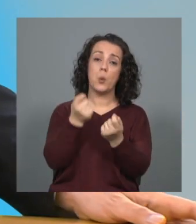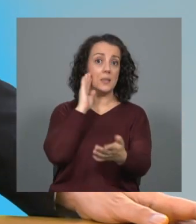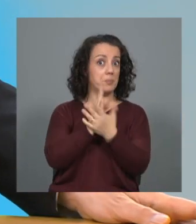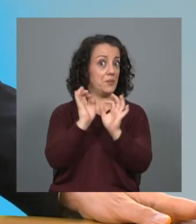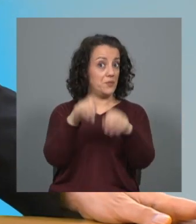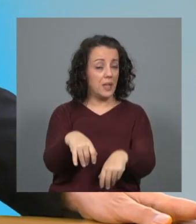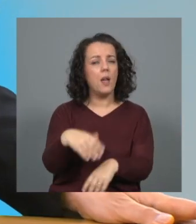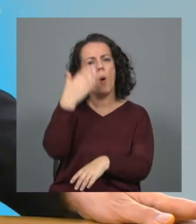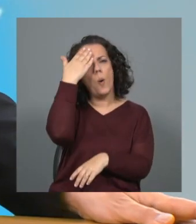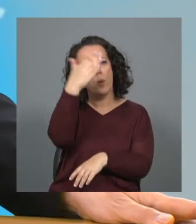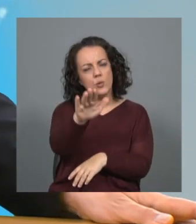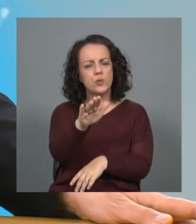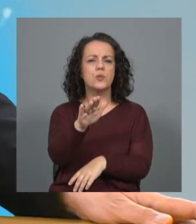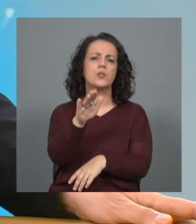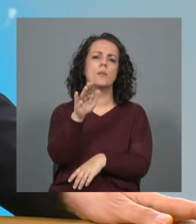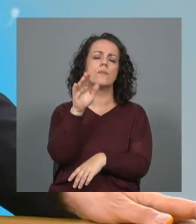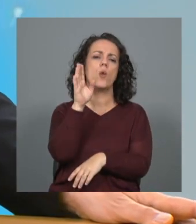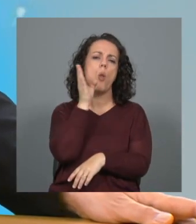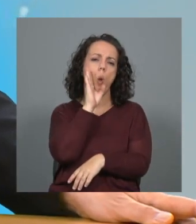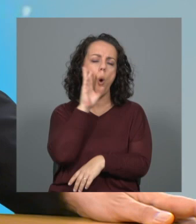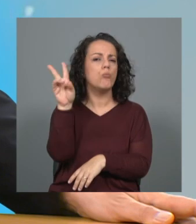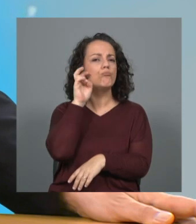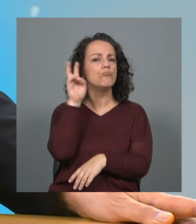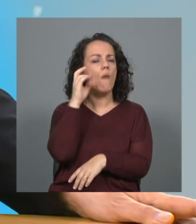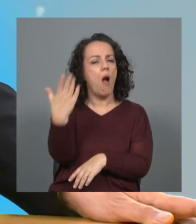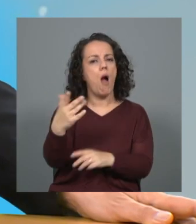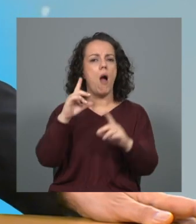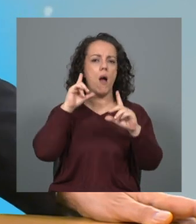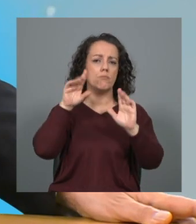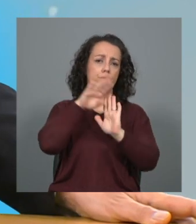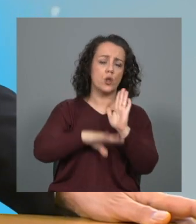fica a proposta ainda para escutar mais logo o programa Eclésia, na